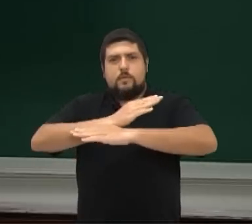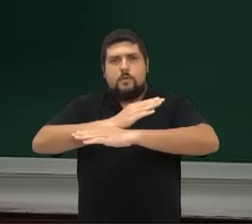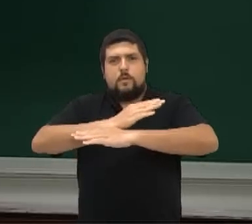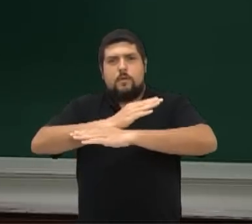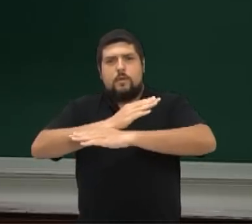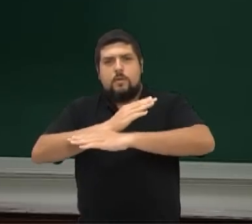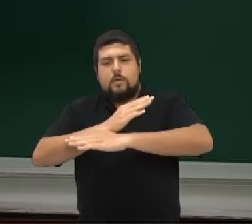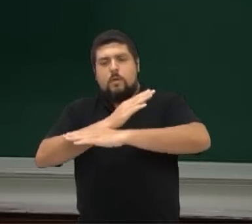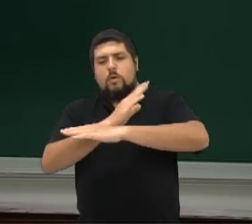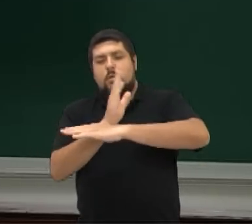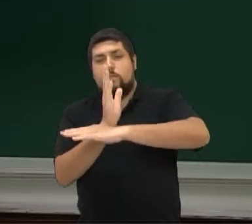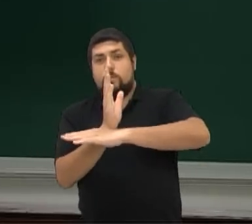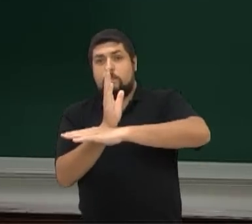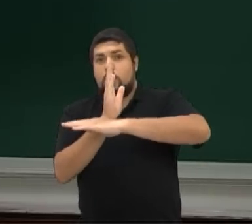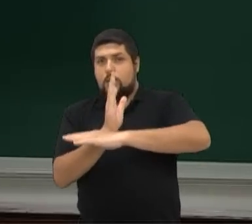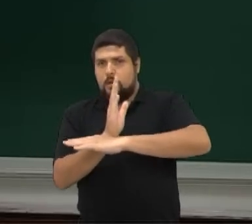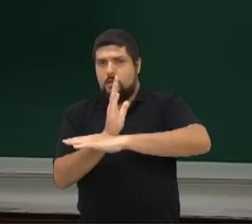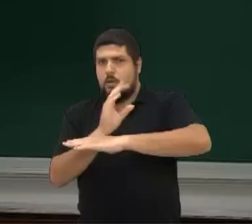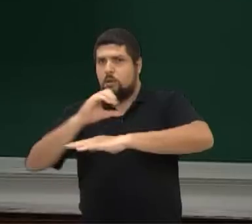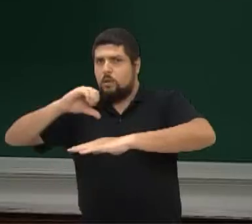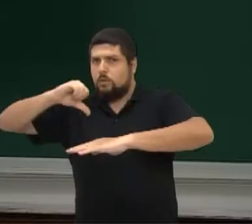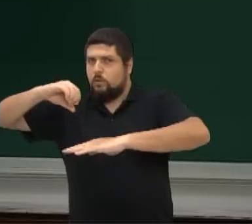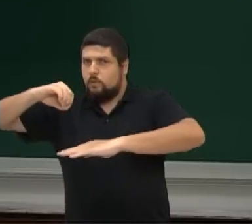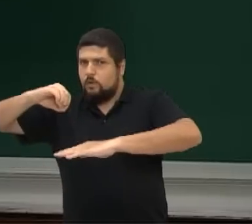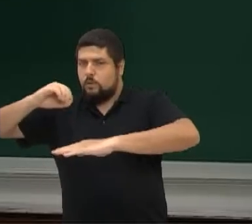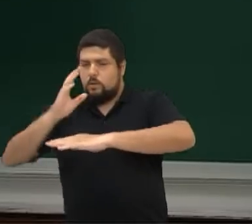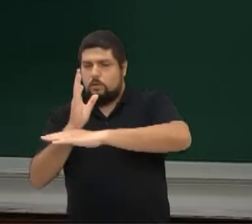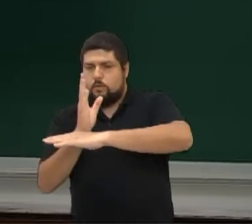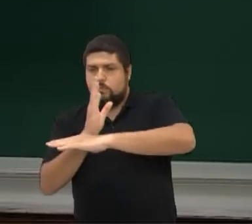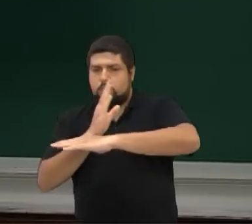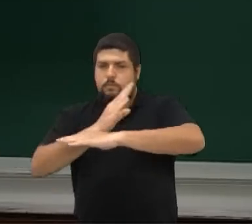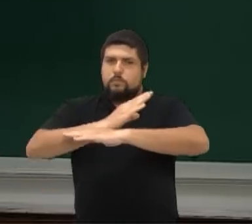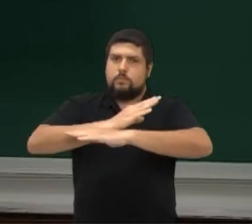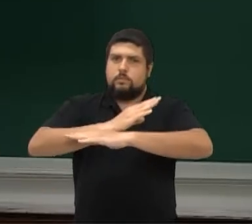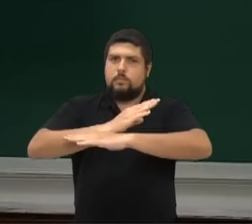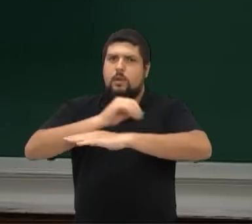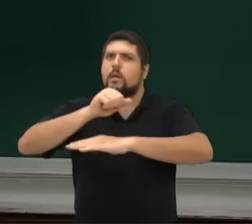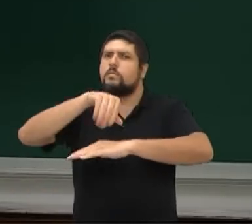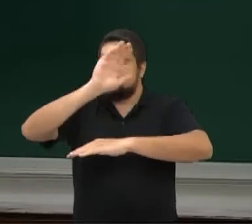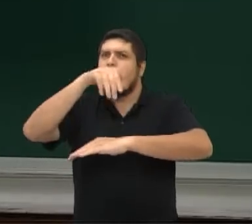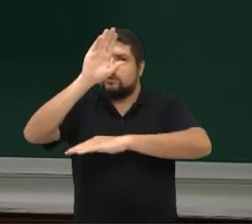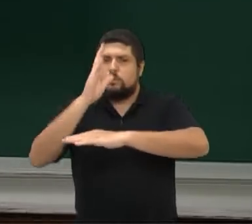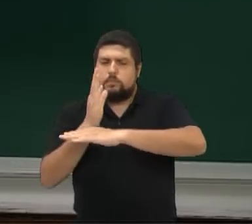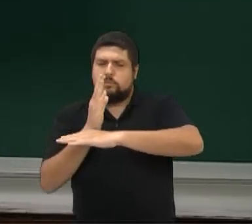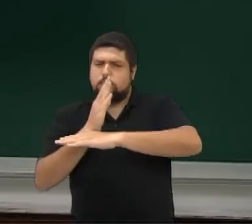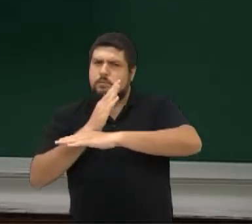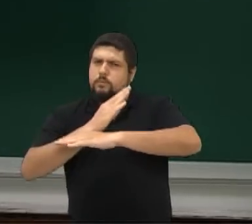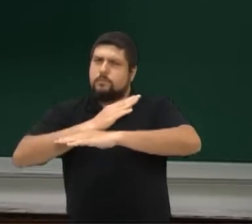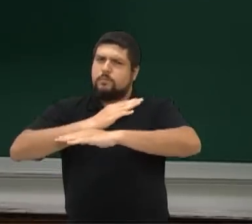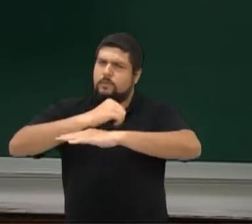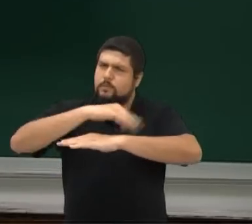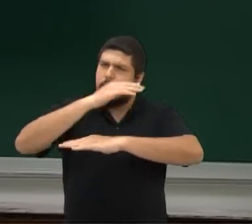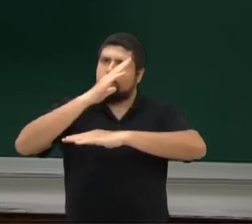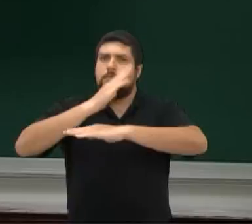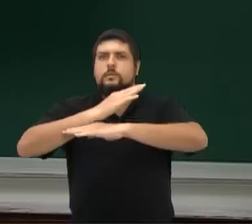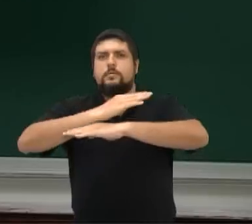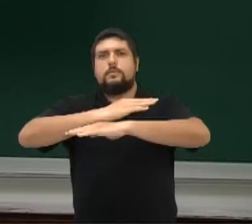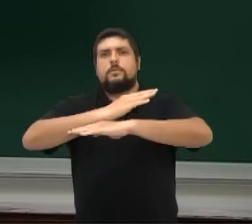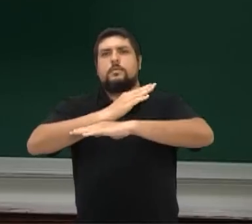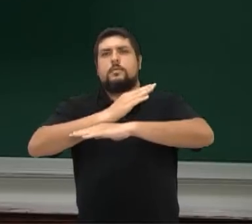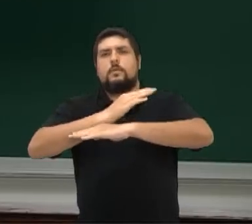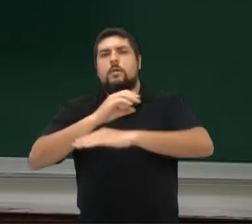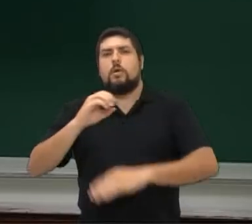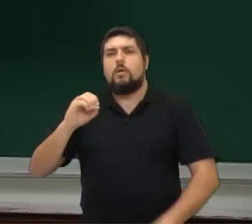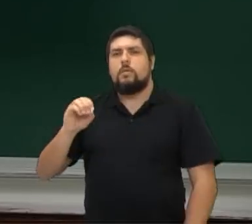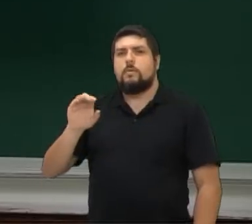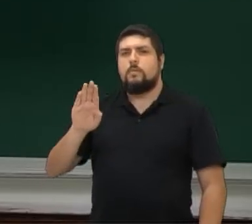ângulo de 90 graus. Então, ele passa desse ângulo de 90 graus. Por isso, é classificado como um ângulo